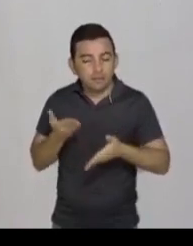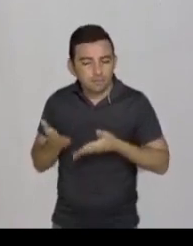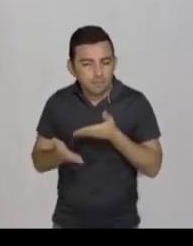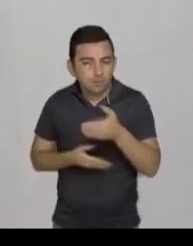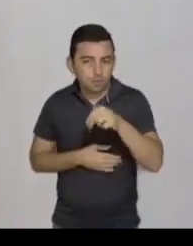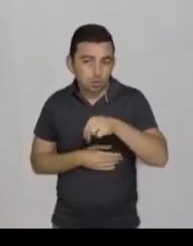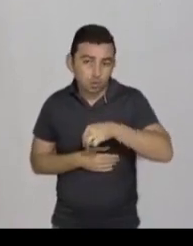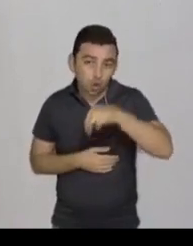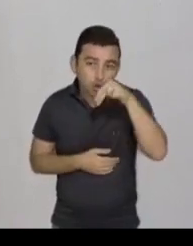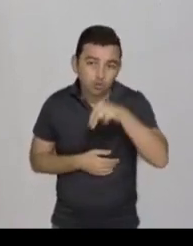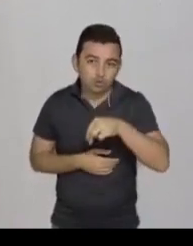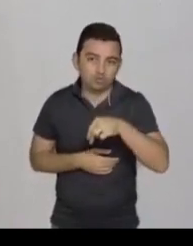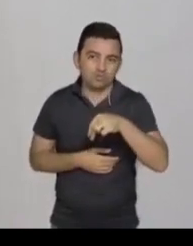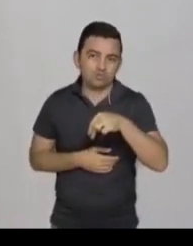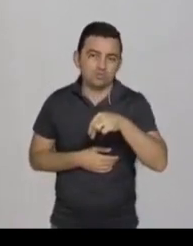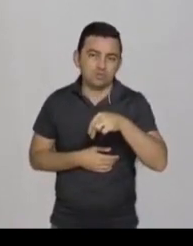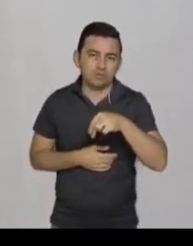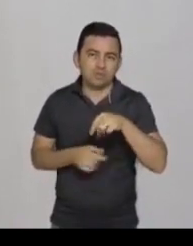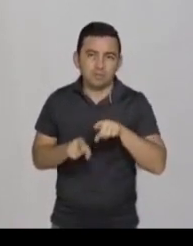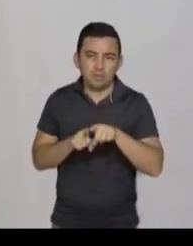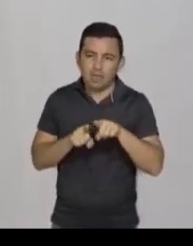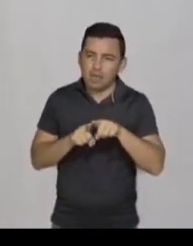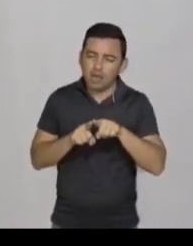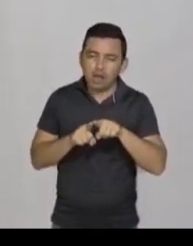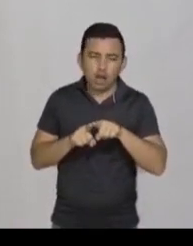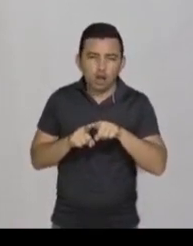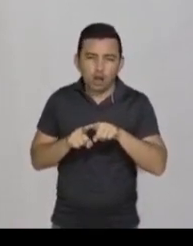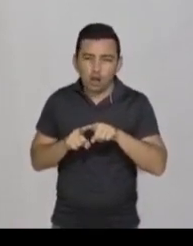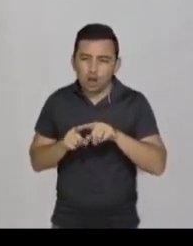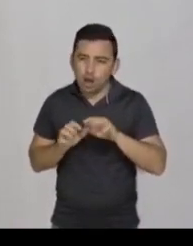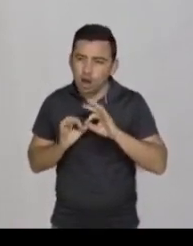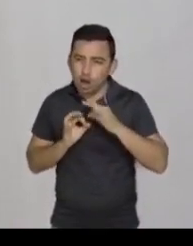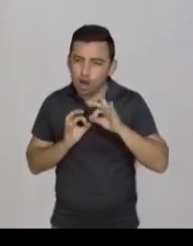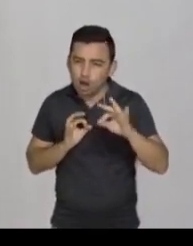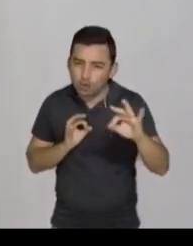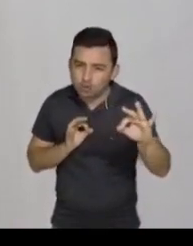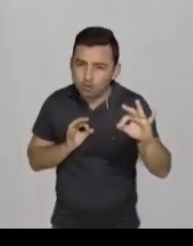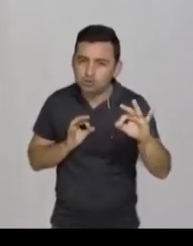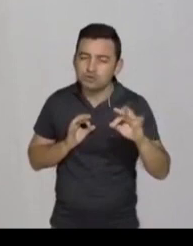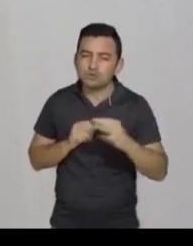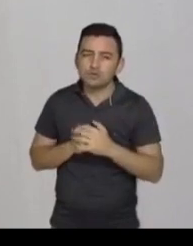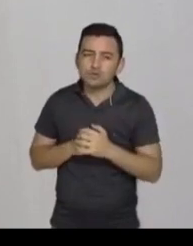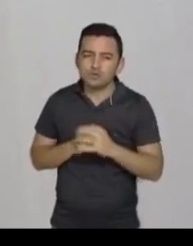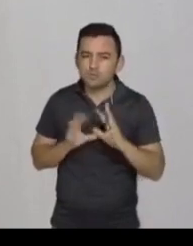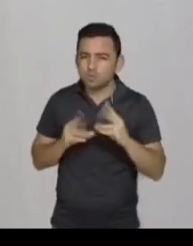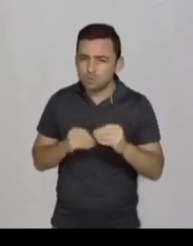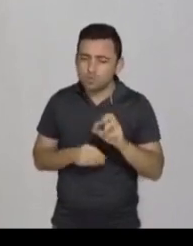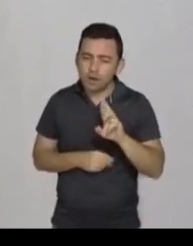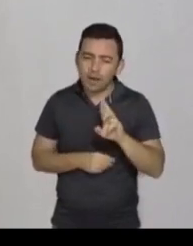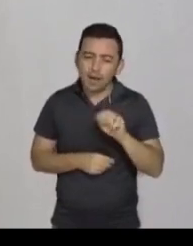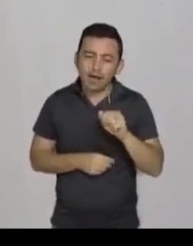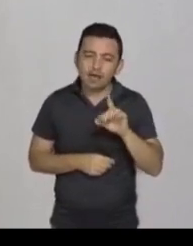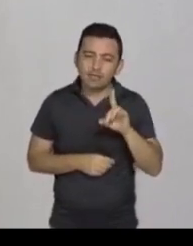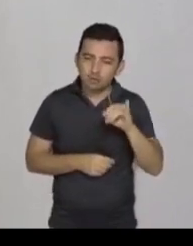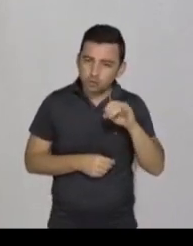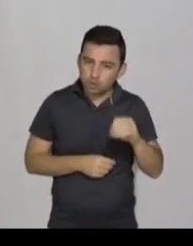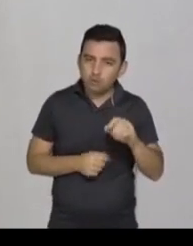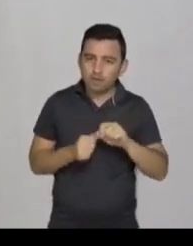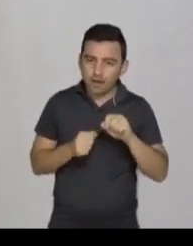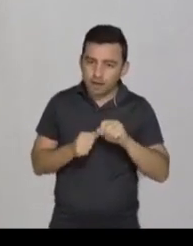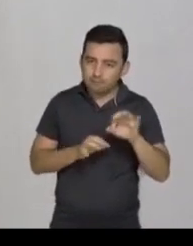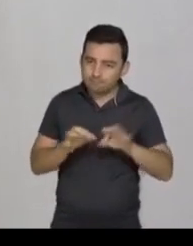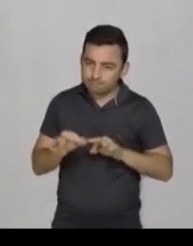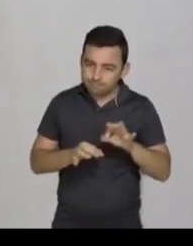nordeste até longe Planalto Norte todo faz a radioterapia Joinville faz parte